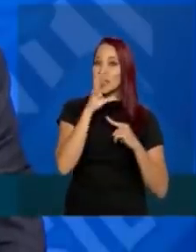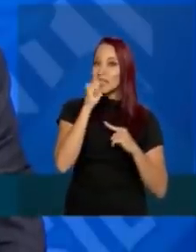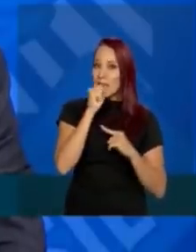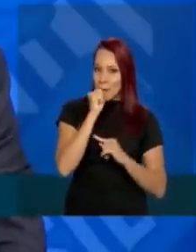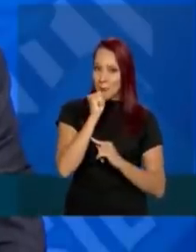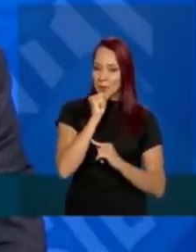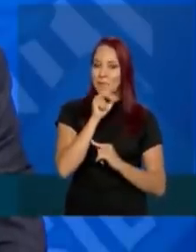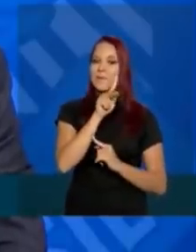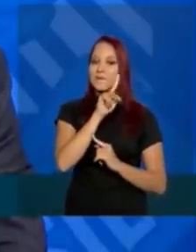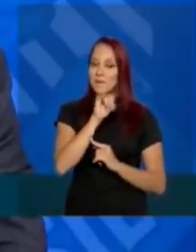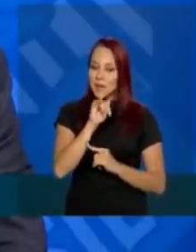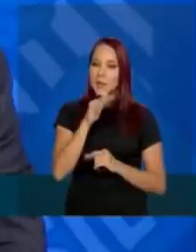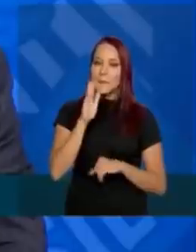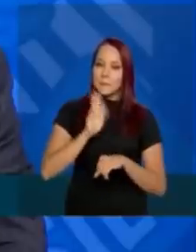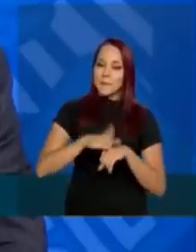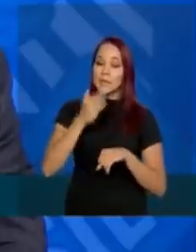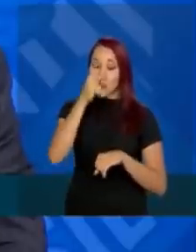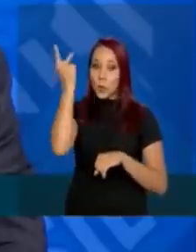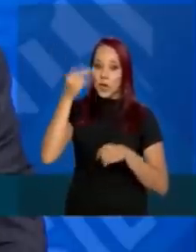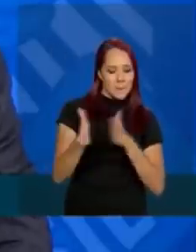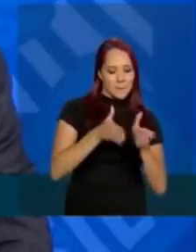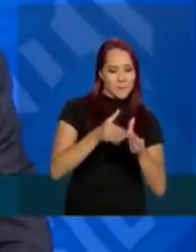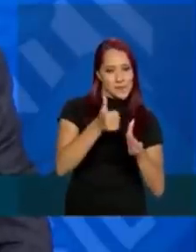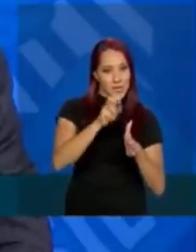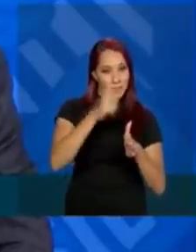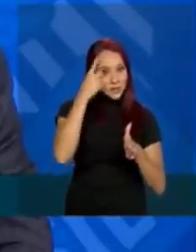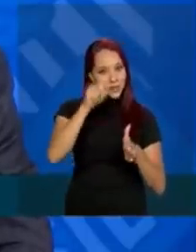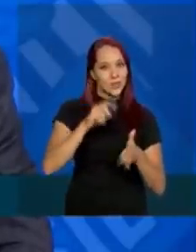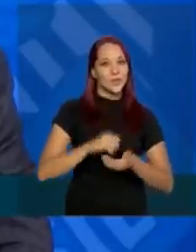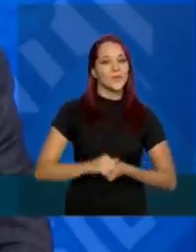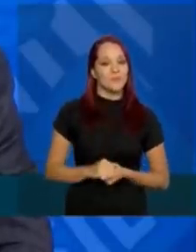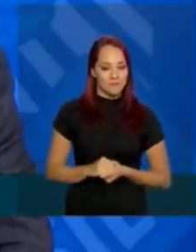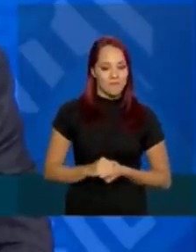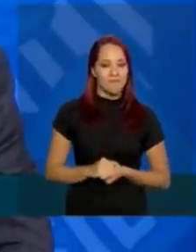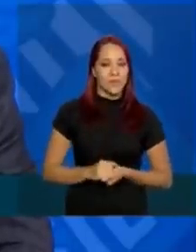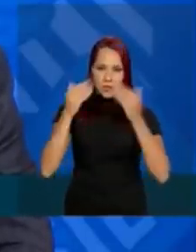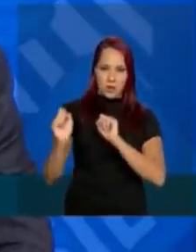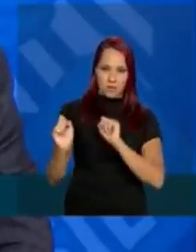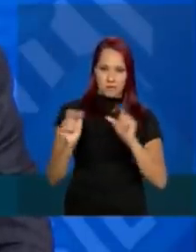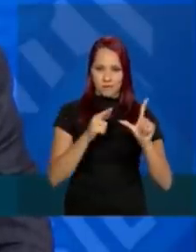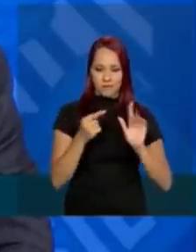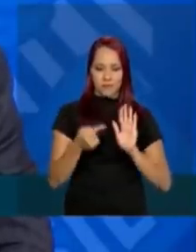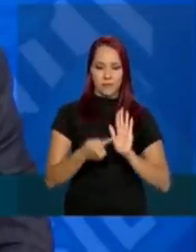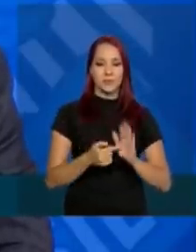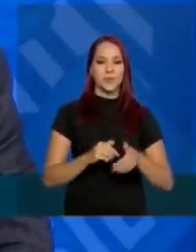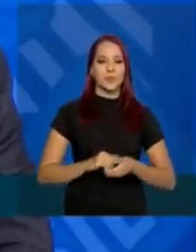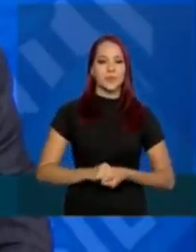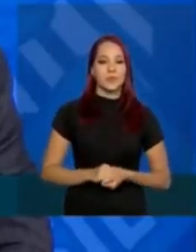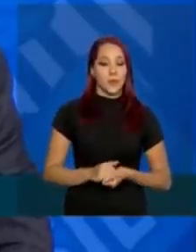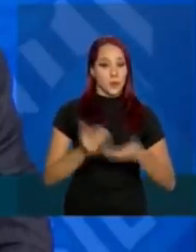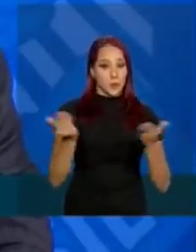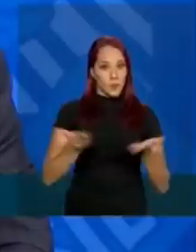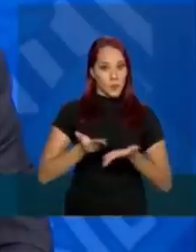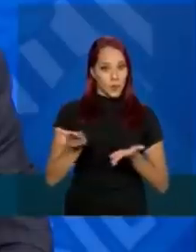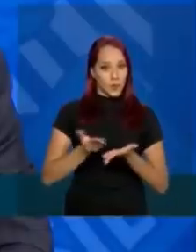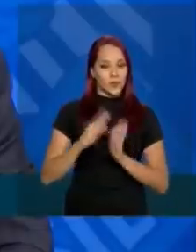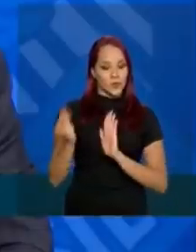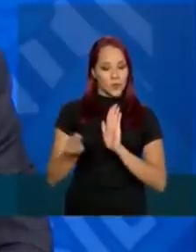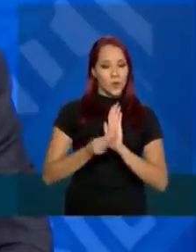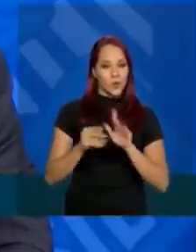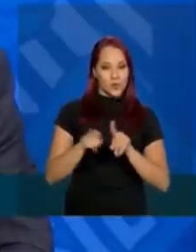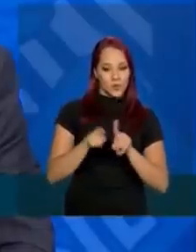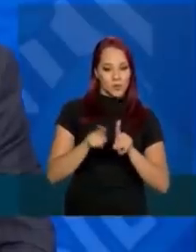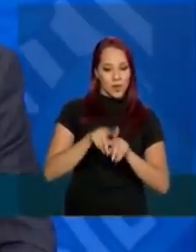teremos maio e junho. E por assim vai. Outro ponto muito importante. Hoje, nós colocamos também